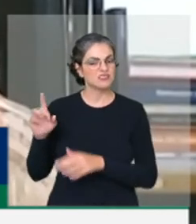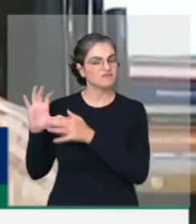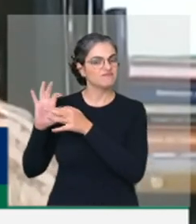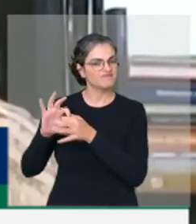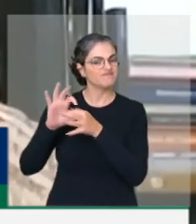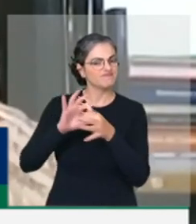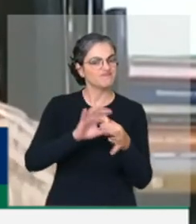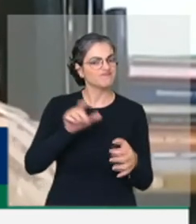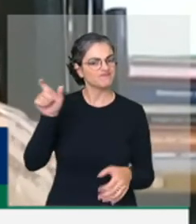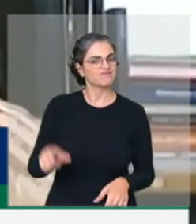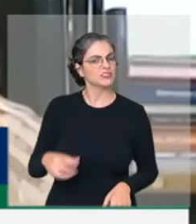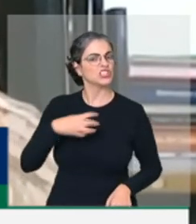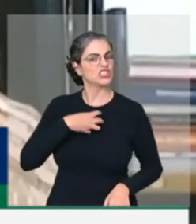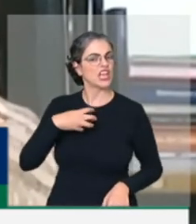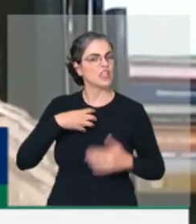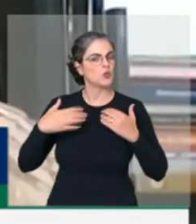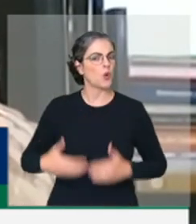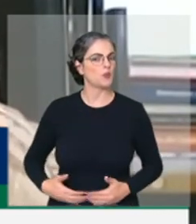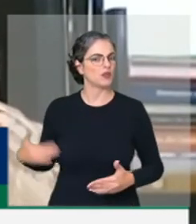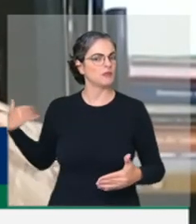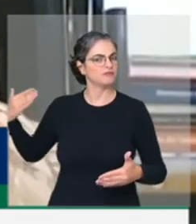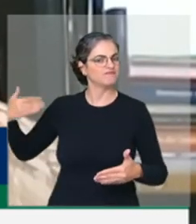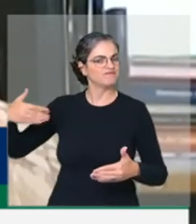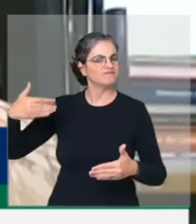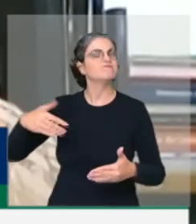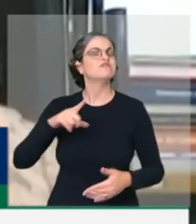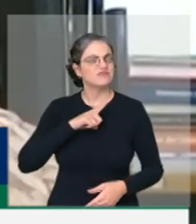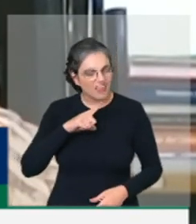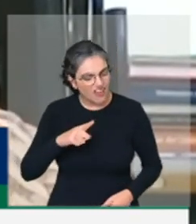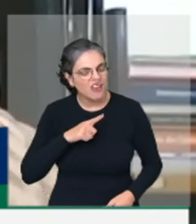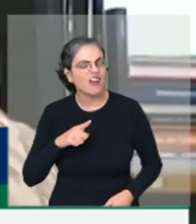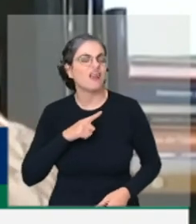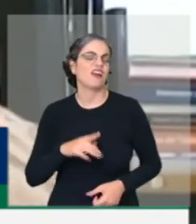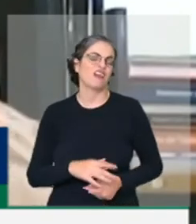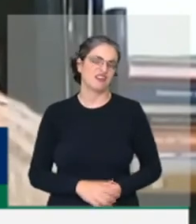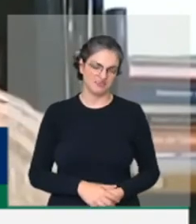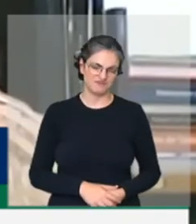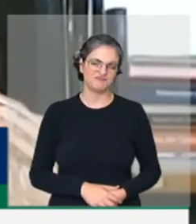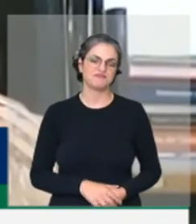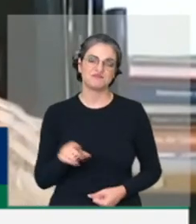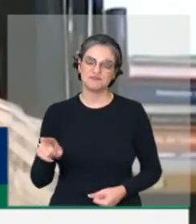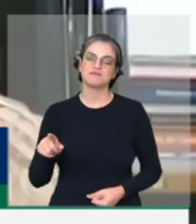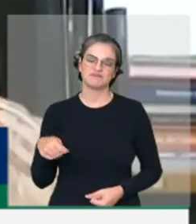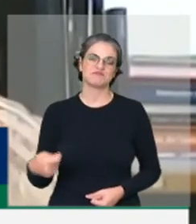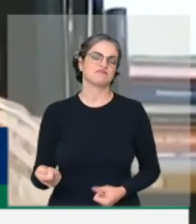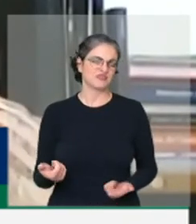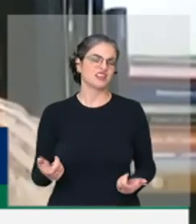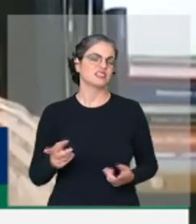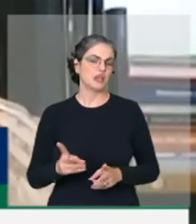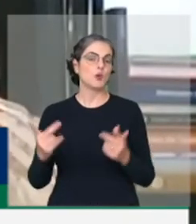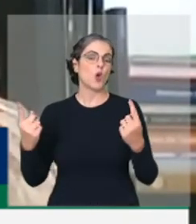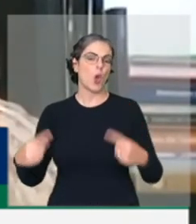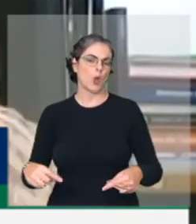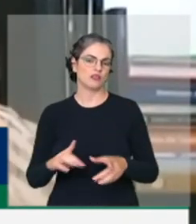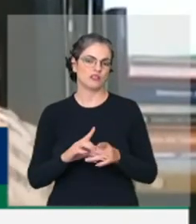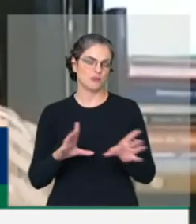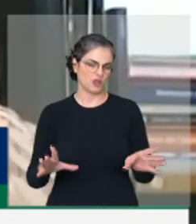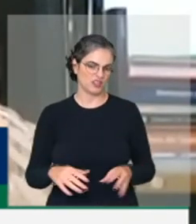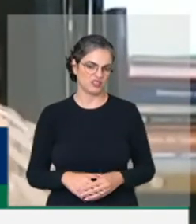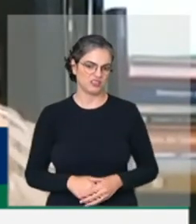ação corriqueira, estruturada, de cerco à democracia, eles não estão protegidos pelo